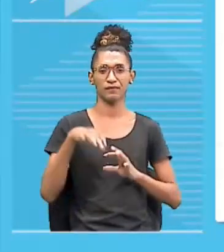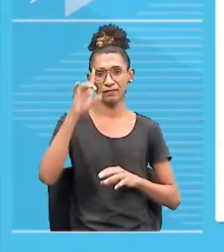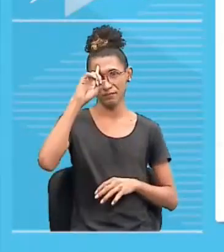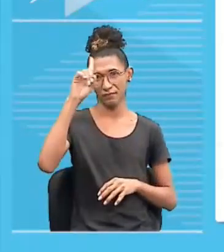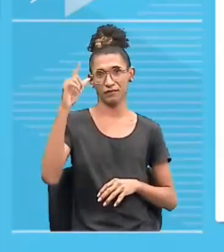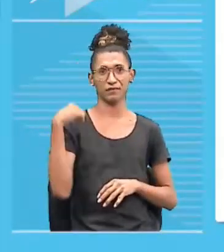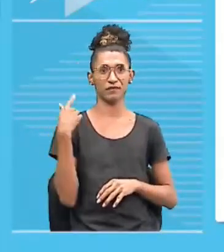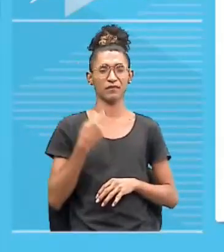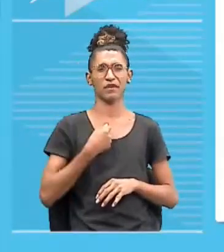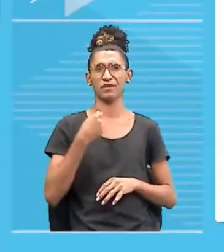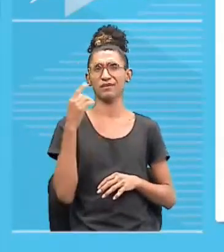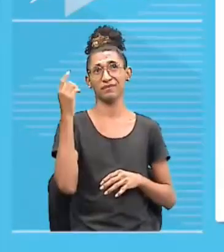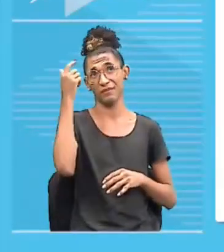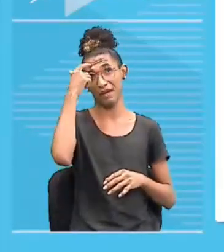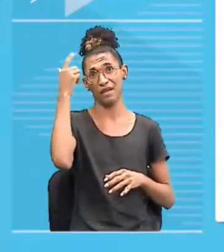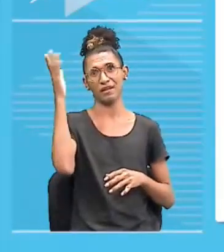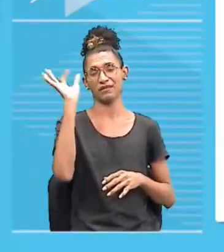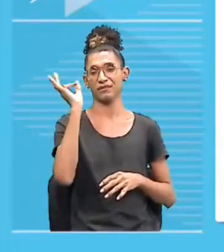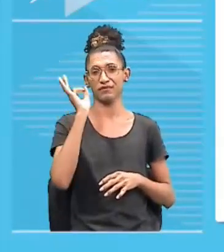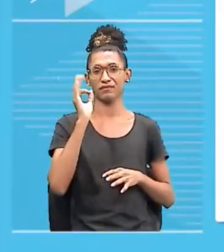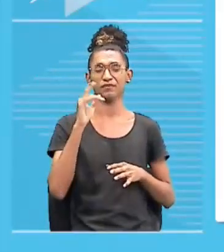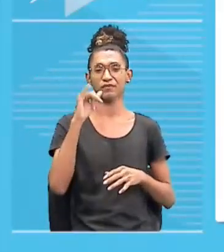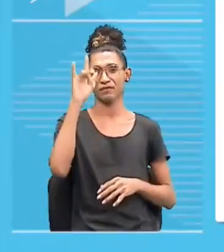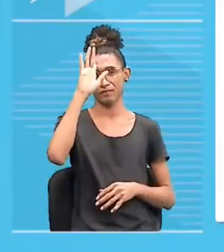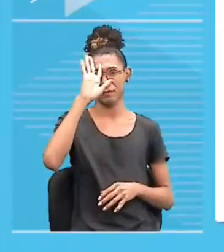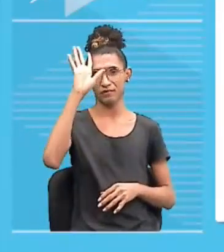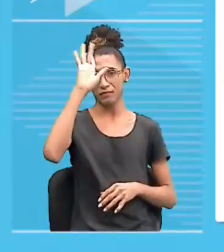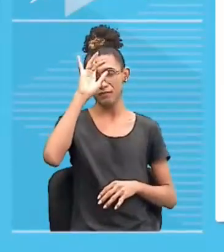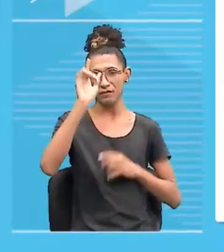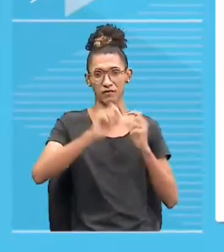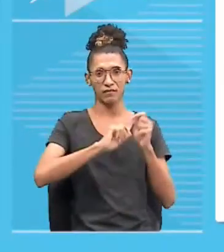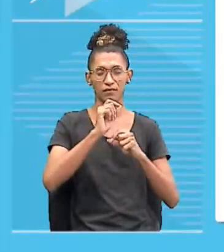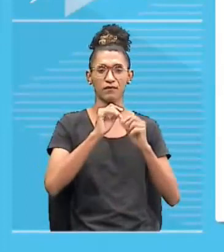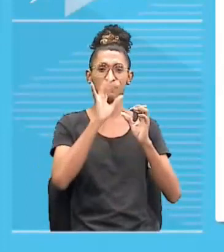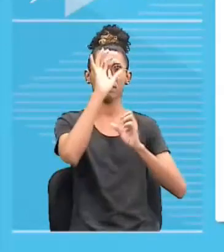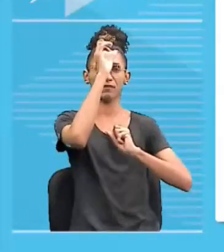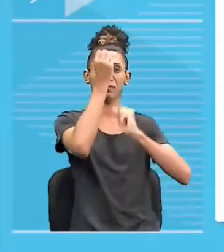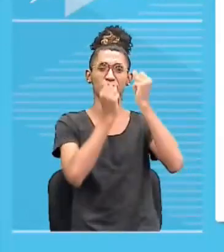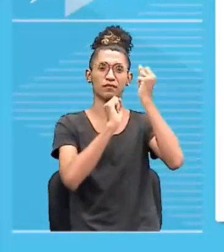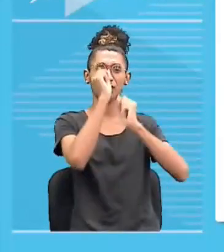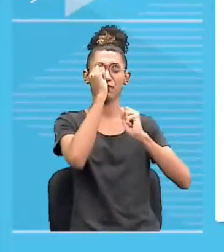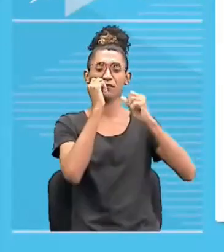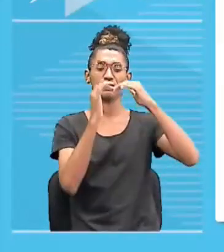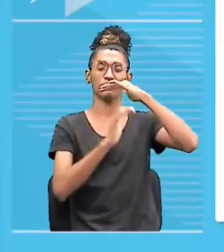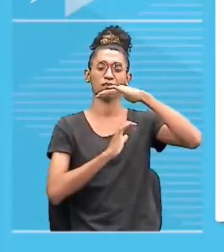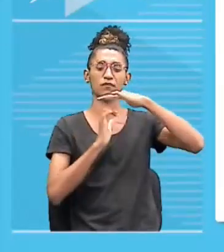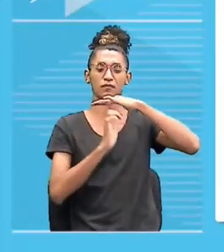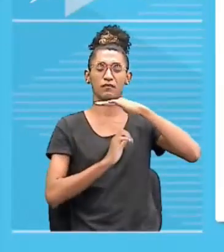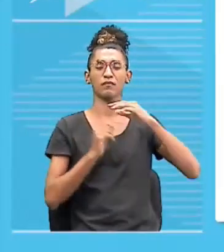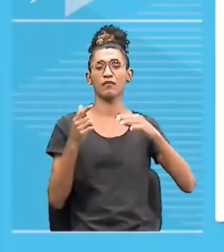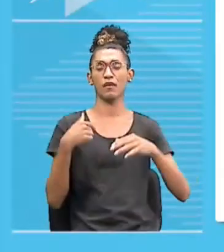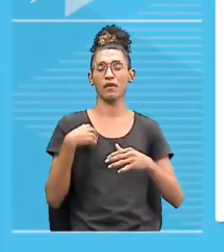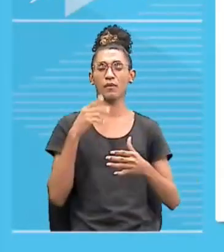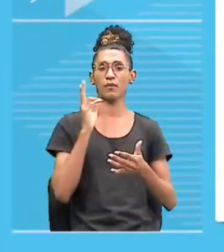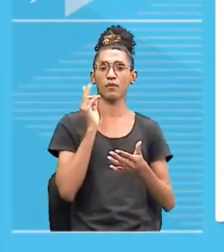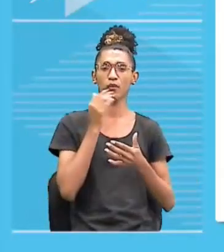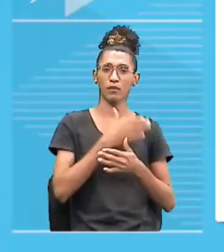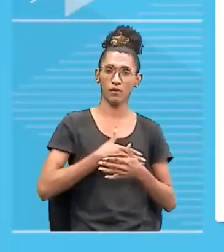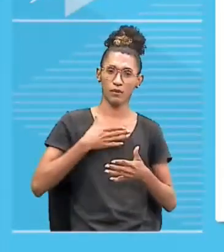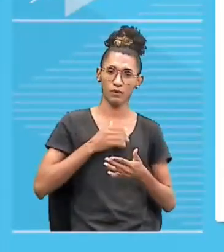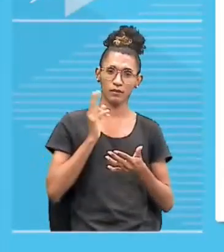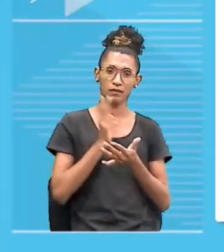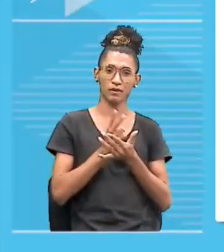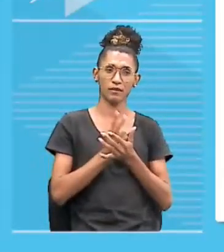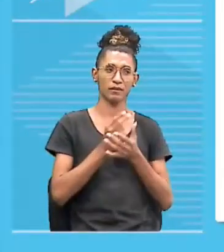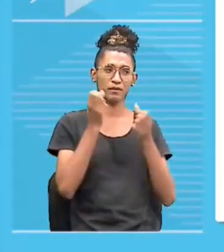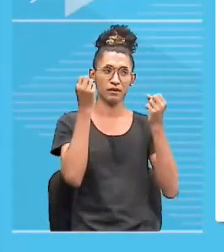se toca. Imaginem nas indústrias, né? Nas empresas. Eu gosto muito de falar com os meus